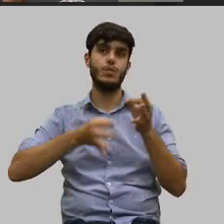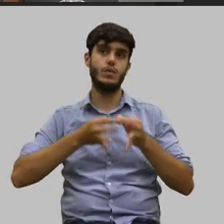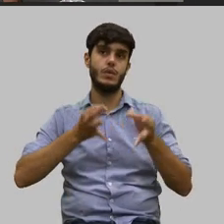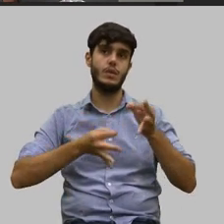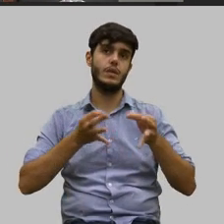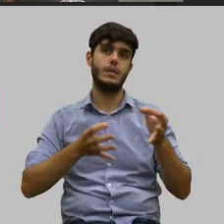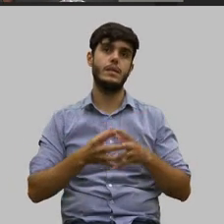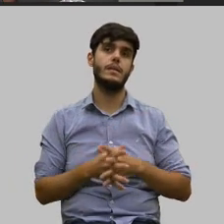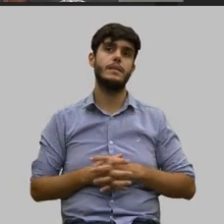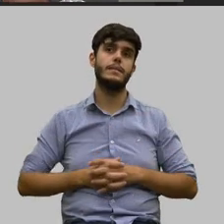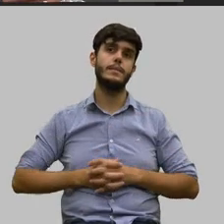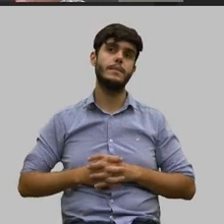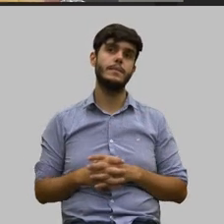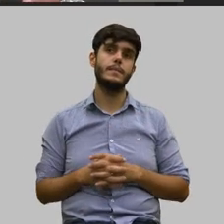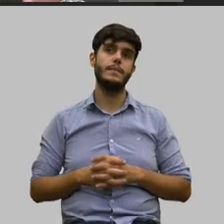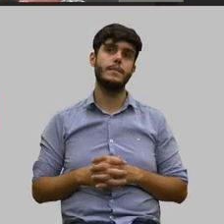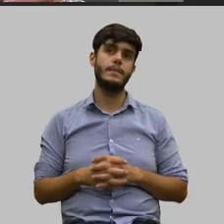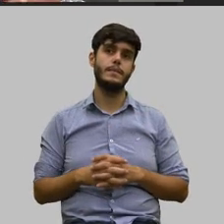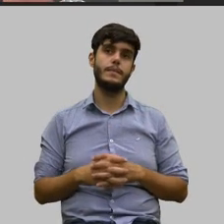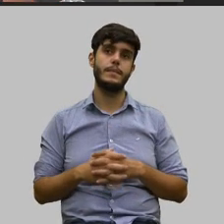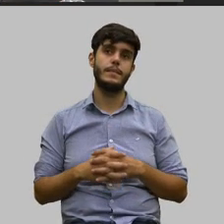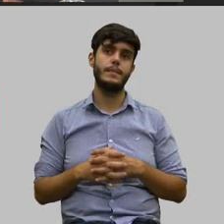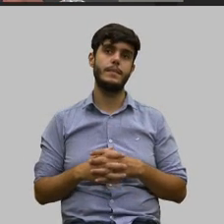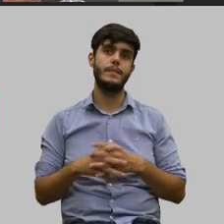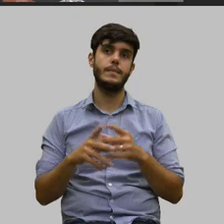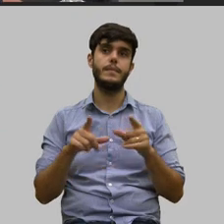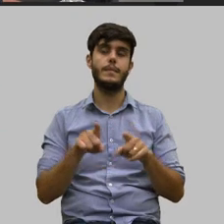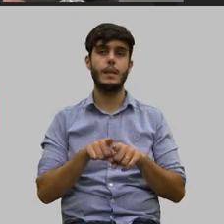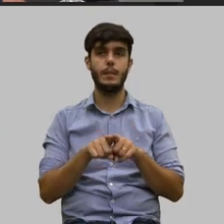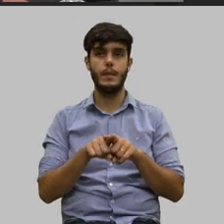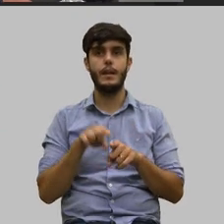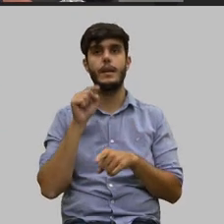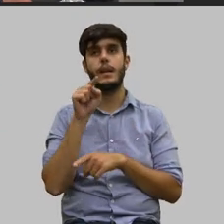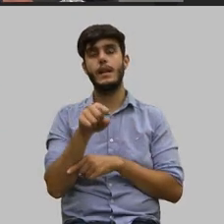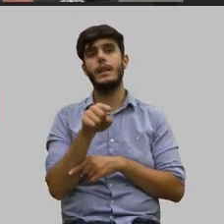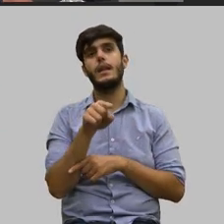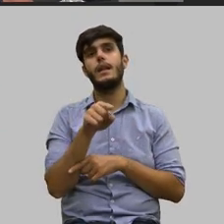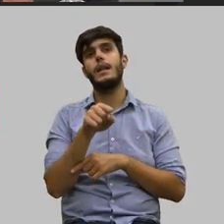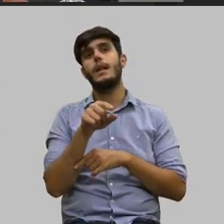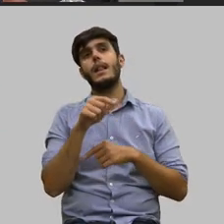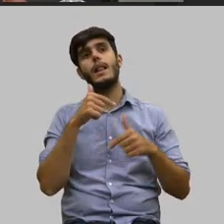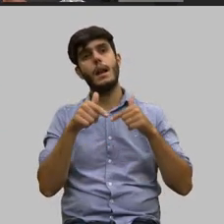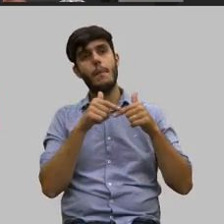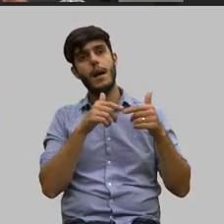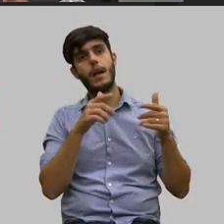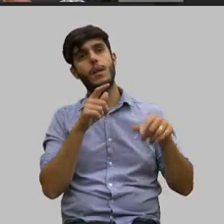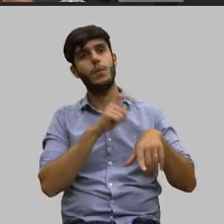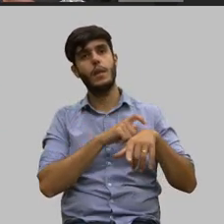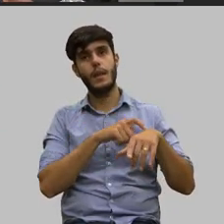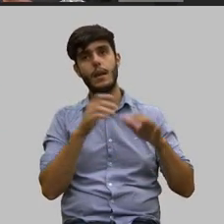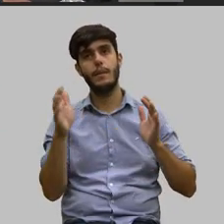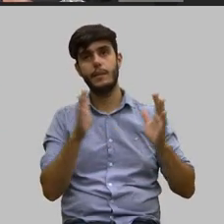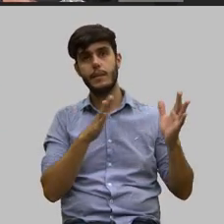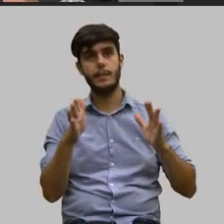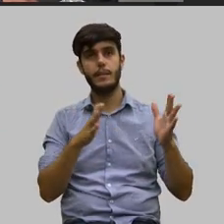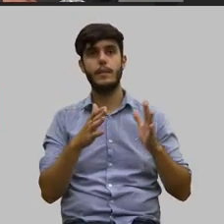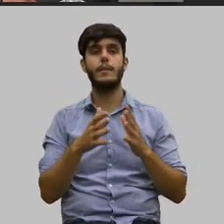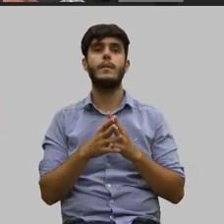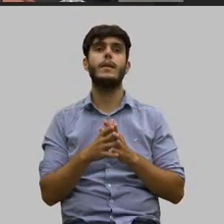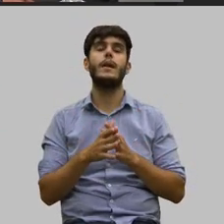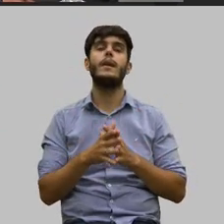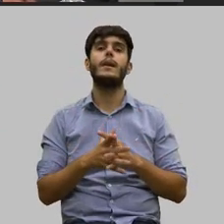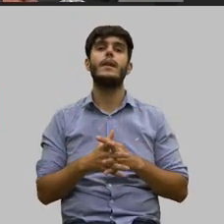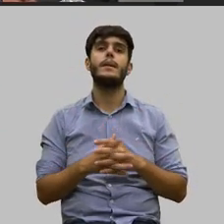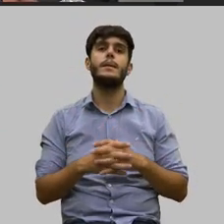melhor dizendo com relação à jornada de trabalho a gente segue efetivamente o que prevê né o nosso